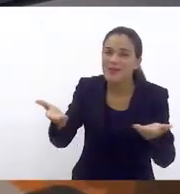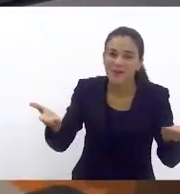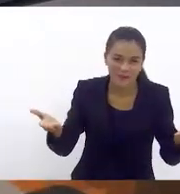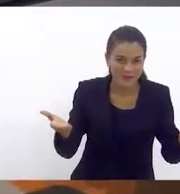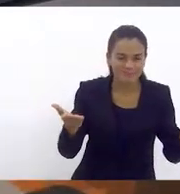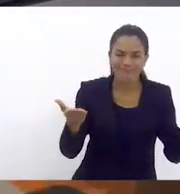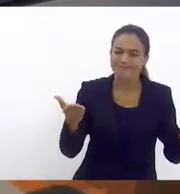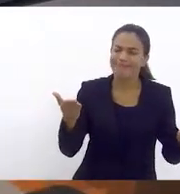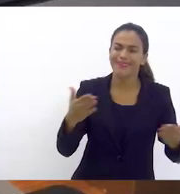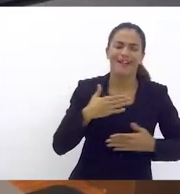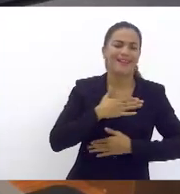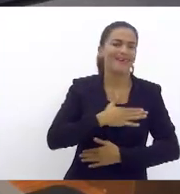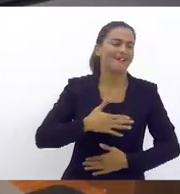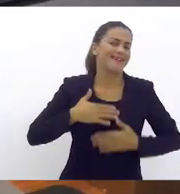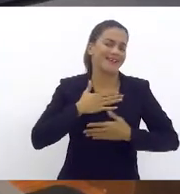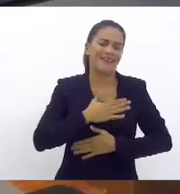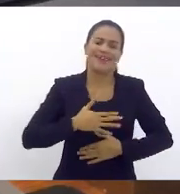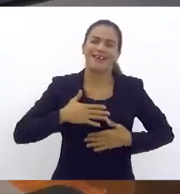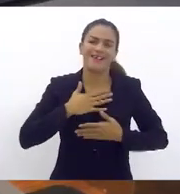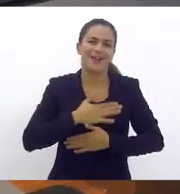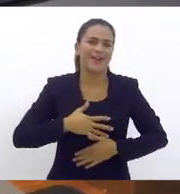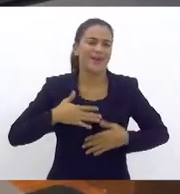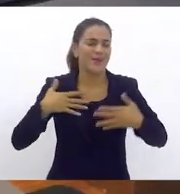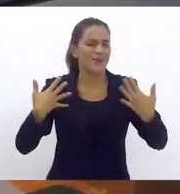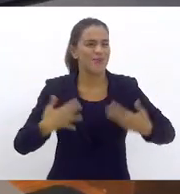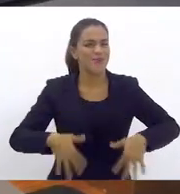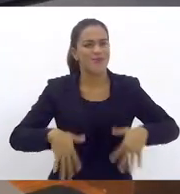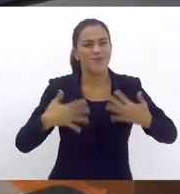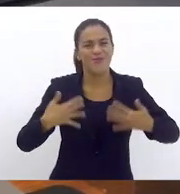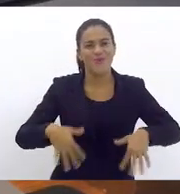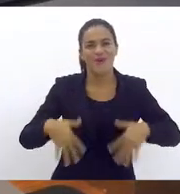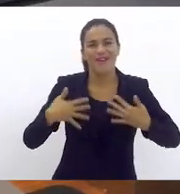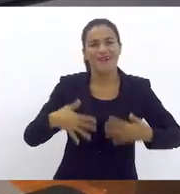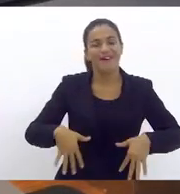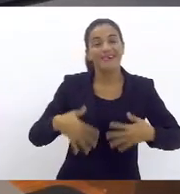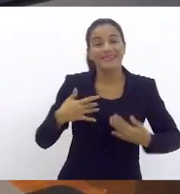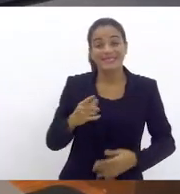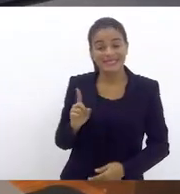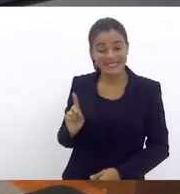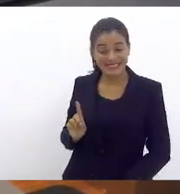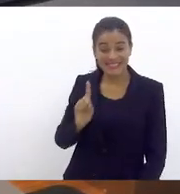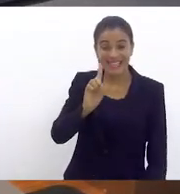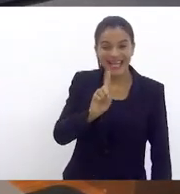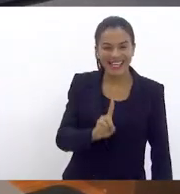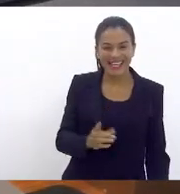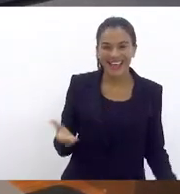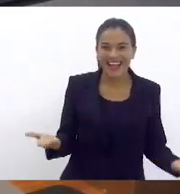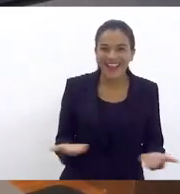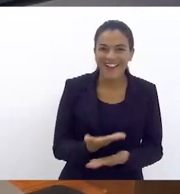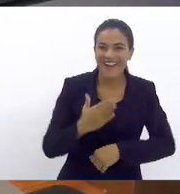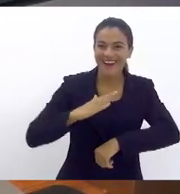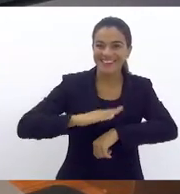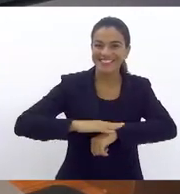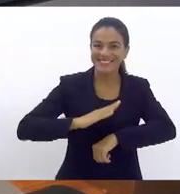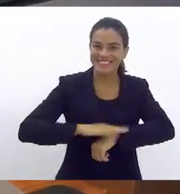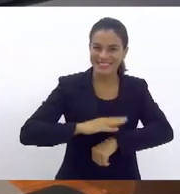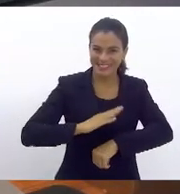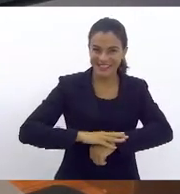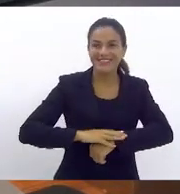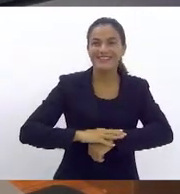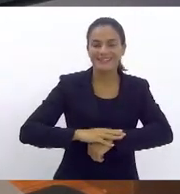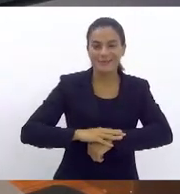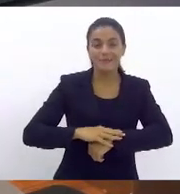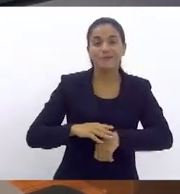alegria muita alegria de poder estar aqui neste momento a gente como